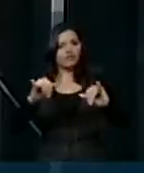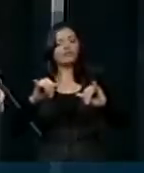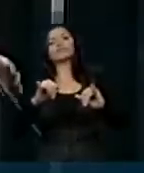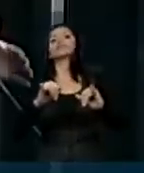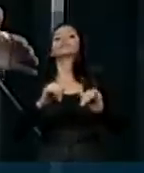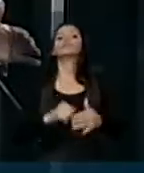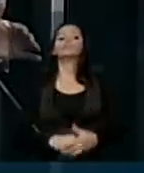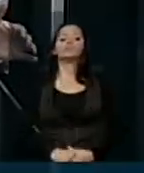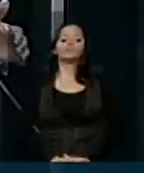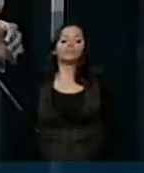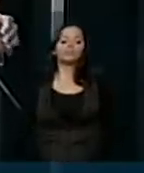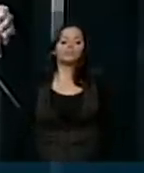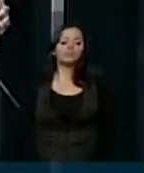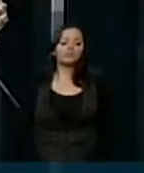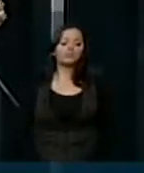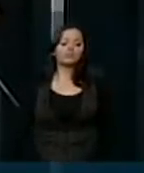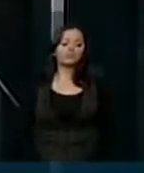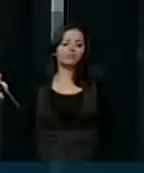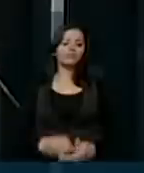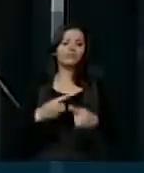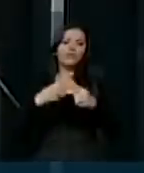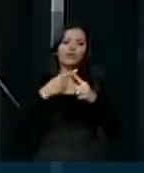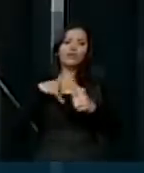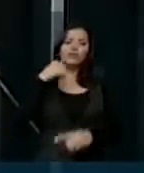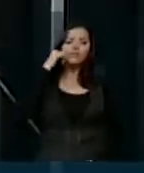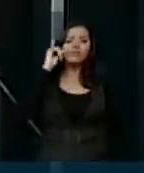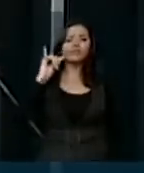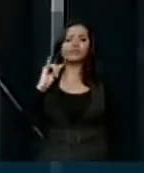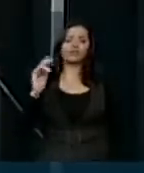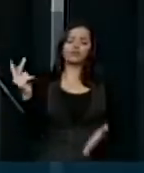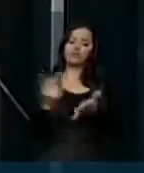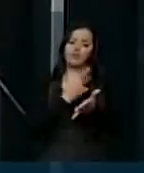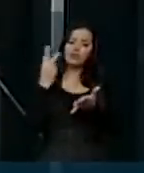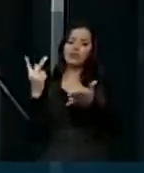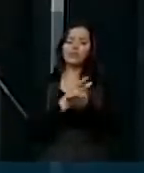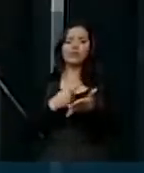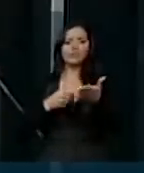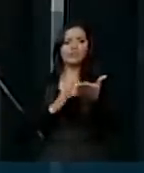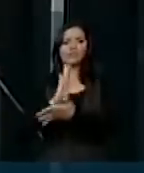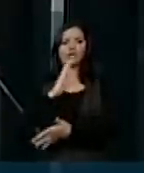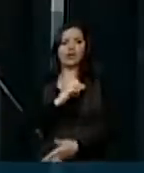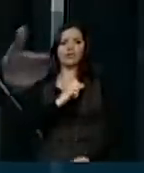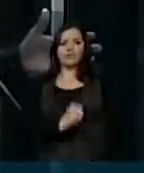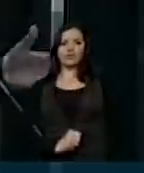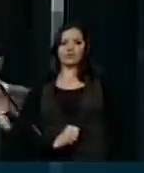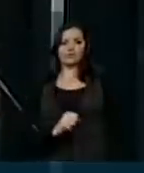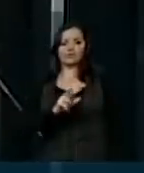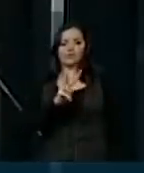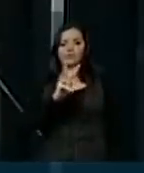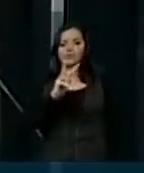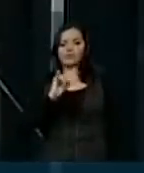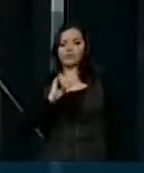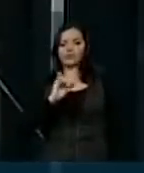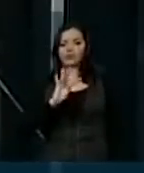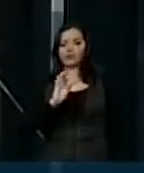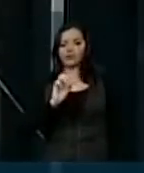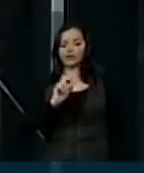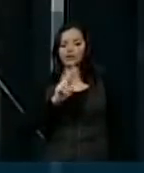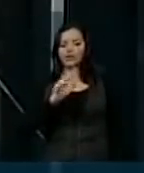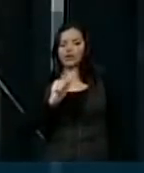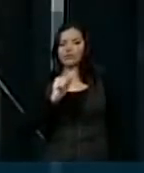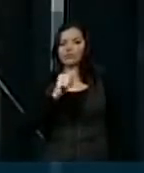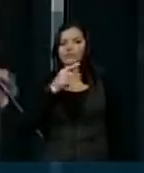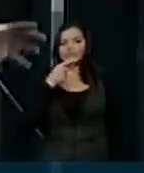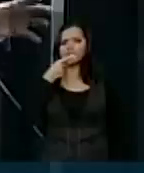que nós não cometêssemos esse equívoco. A Vitória, sem falar,